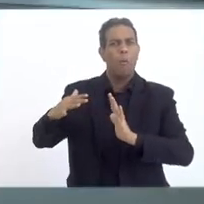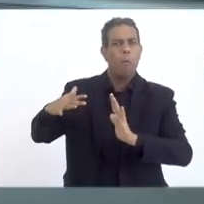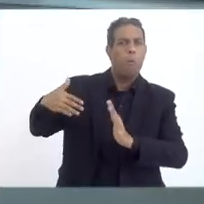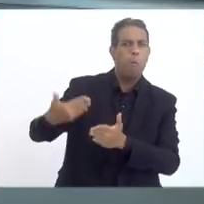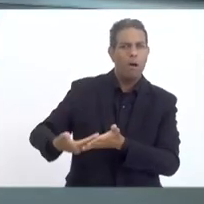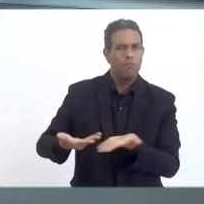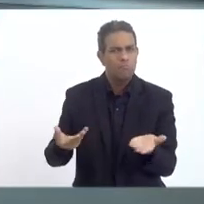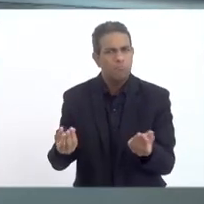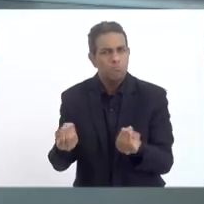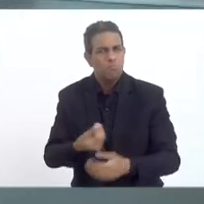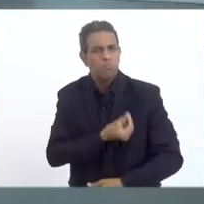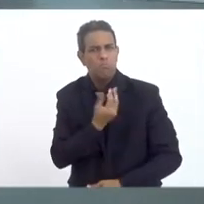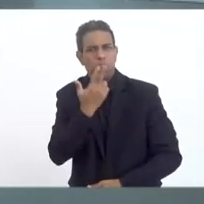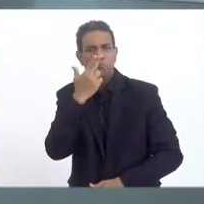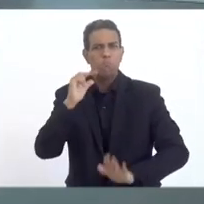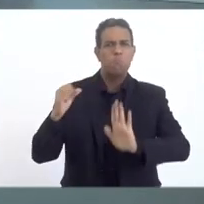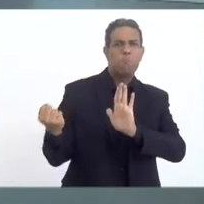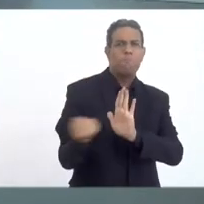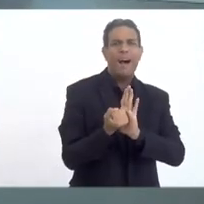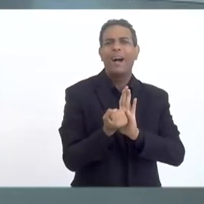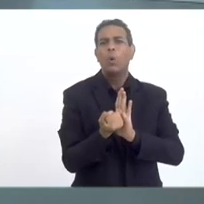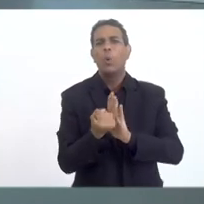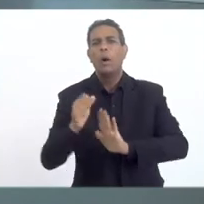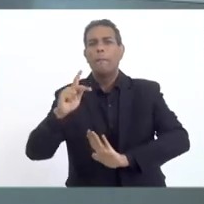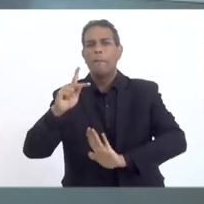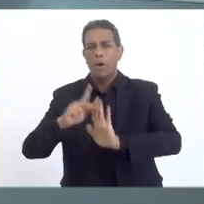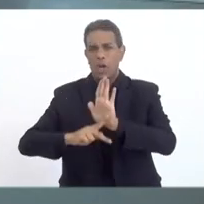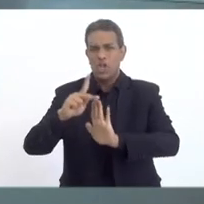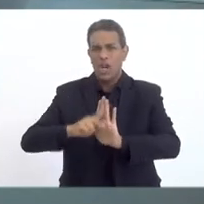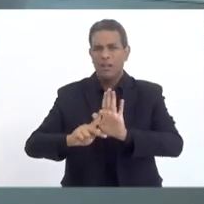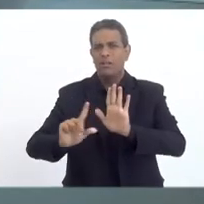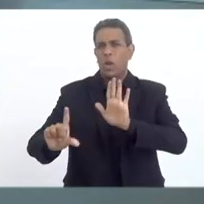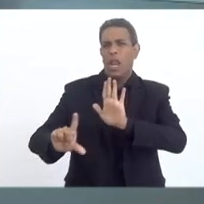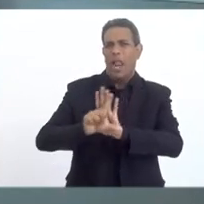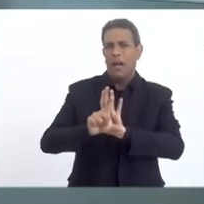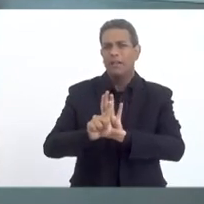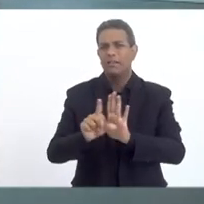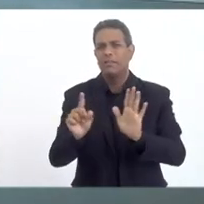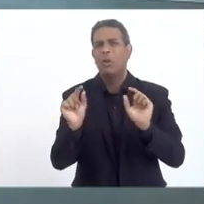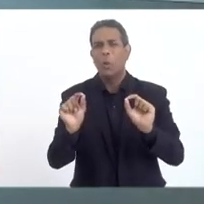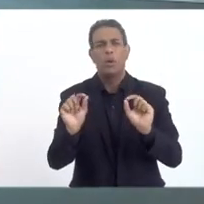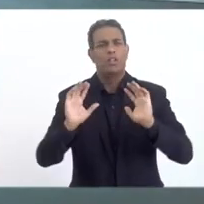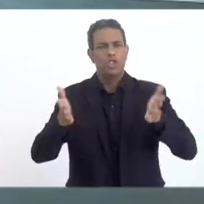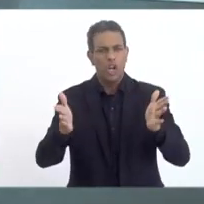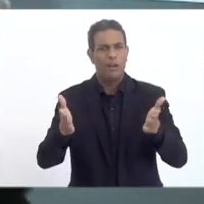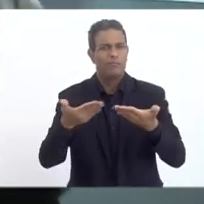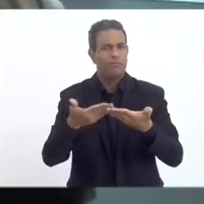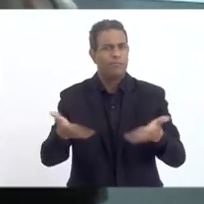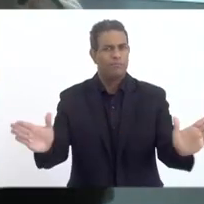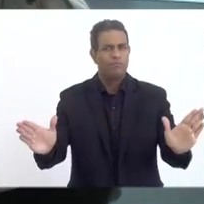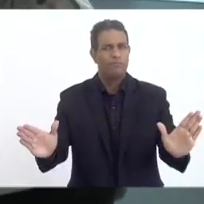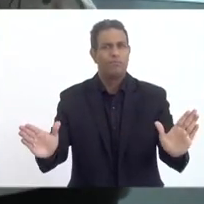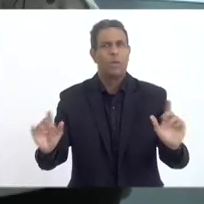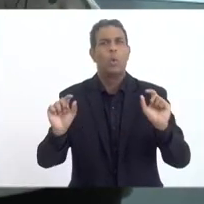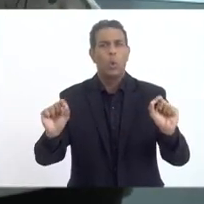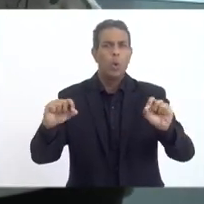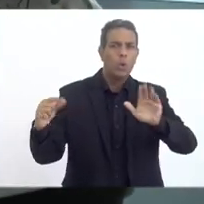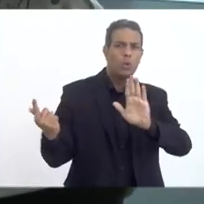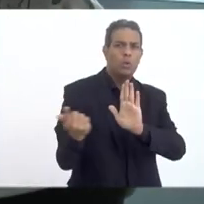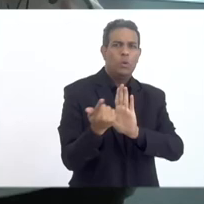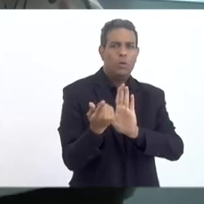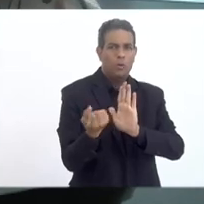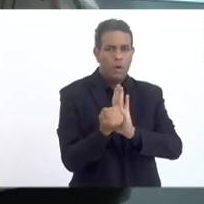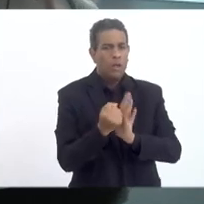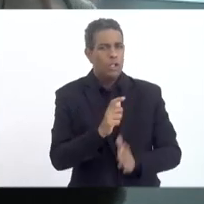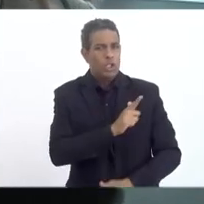hoje impactadas pelo projeto de lei, que são as carreiras que, genericamente, nós denominamos gestores